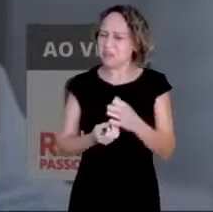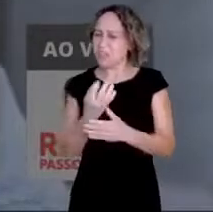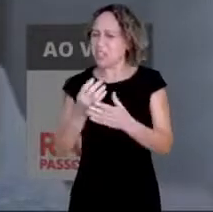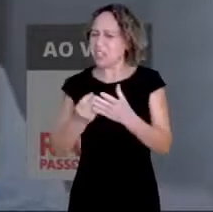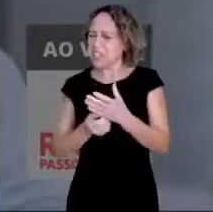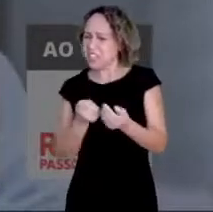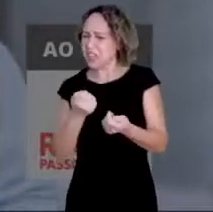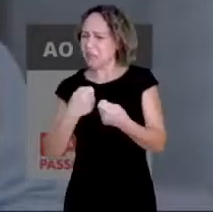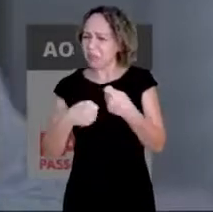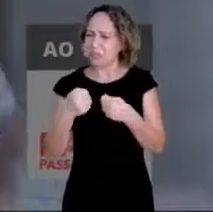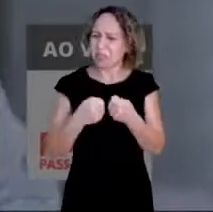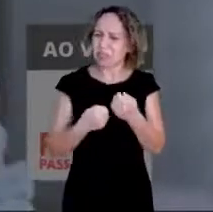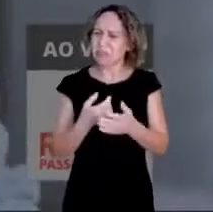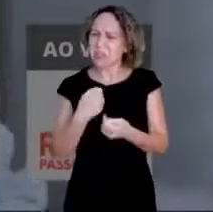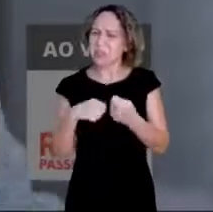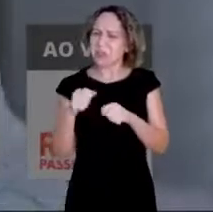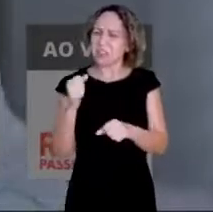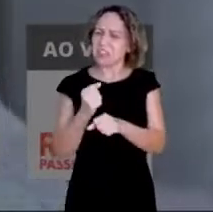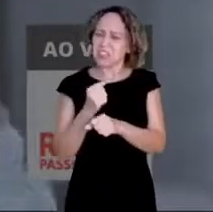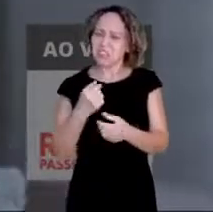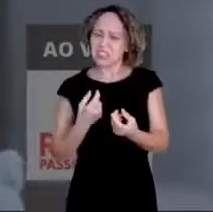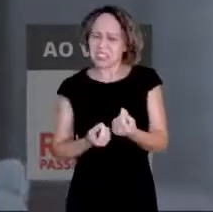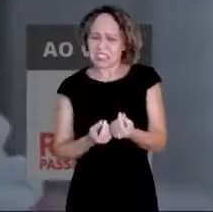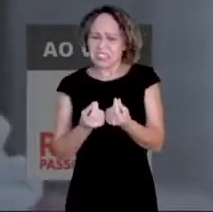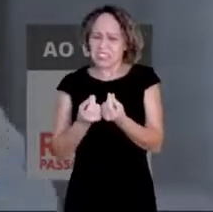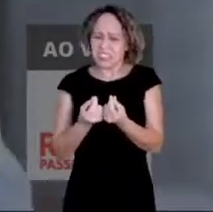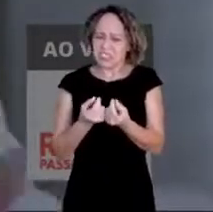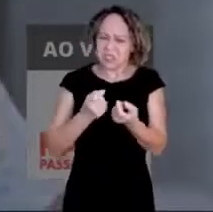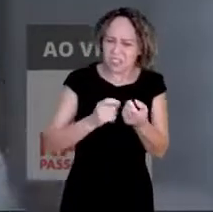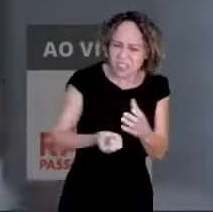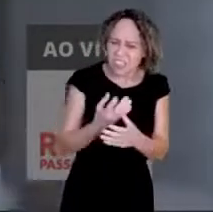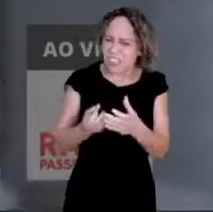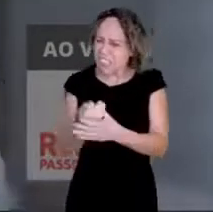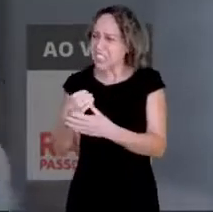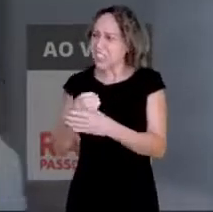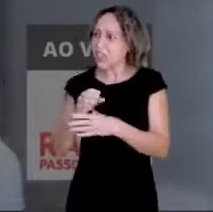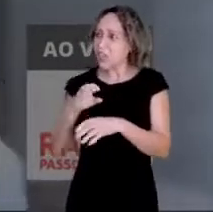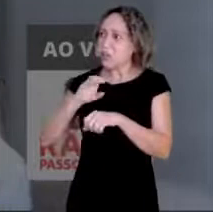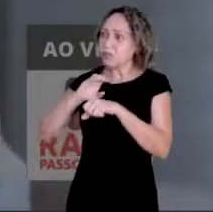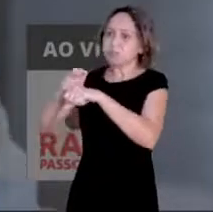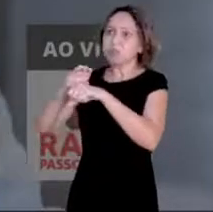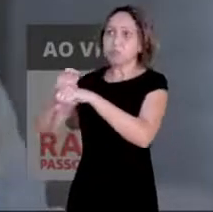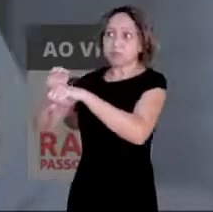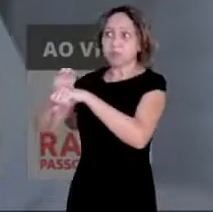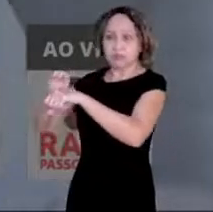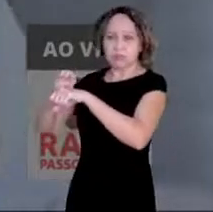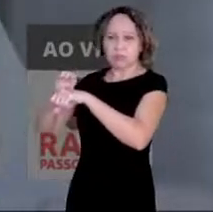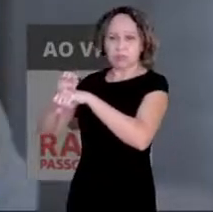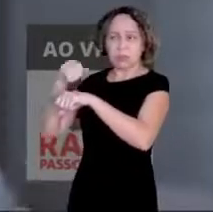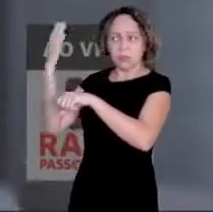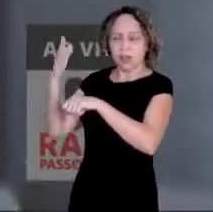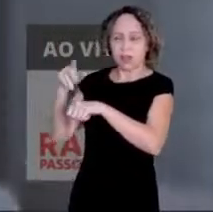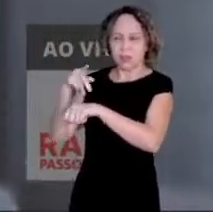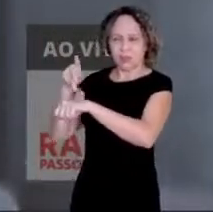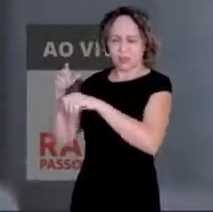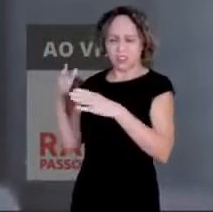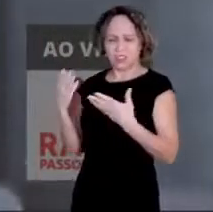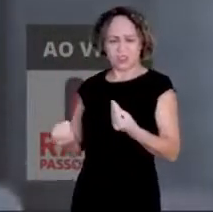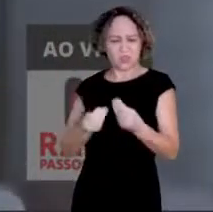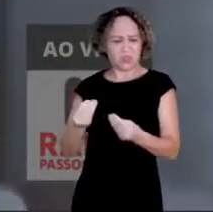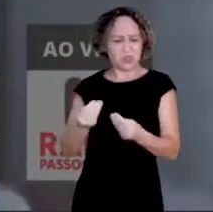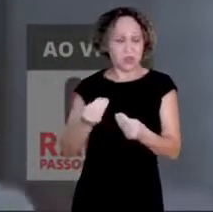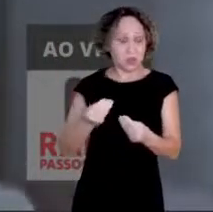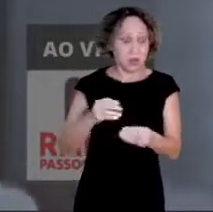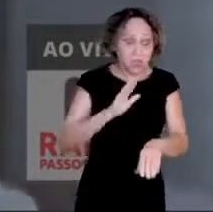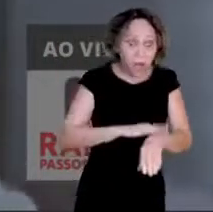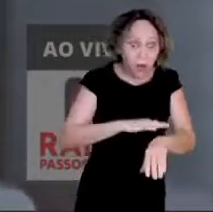uma república livre, soberana. Não deixaram. Não teve eleição em 55 para não deixar em 65